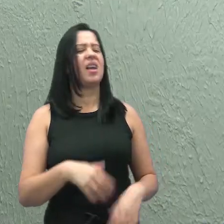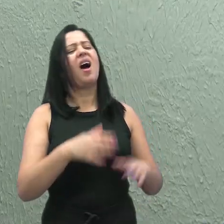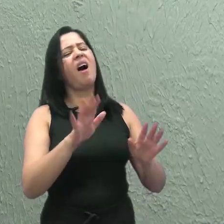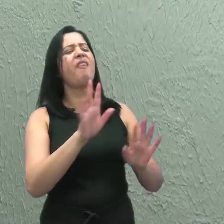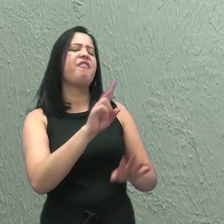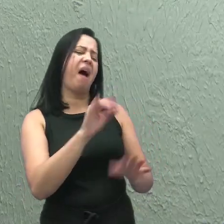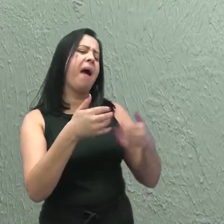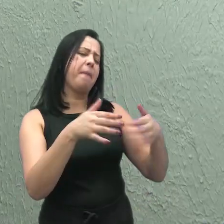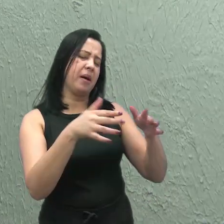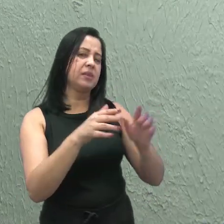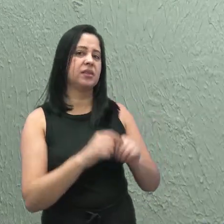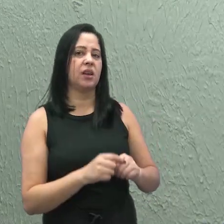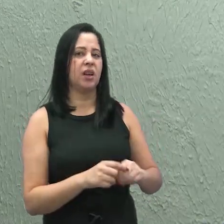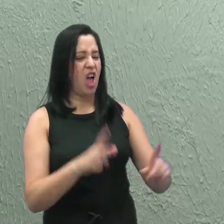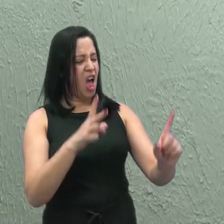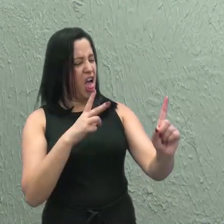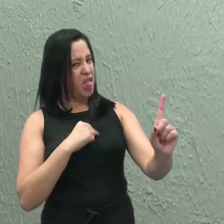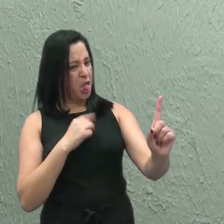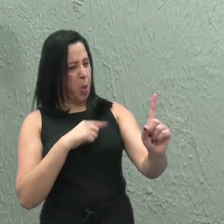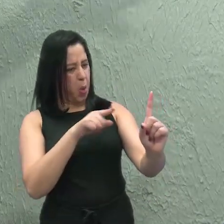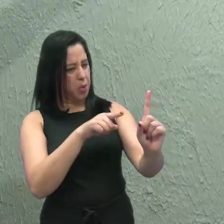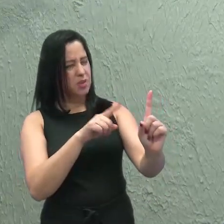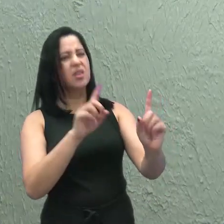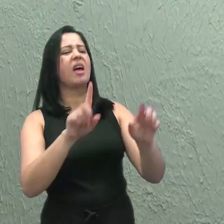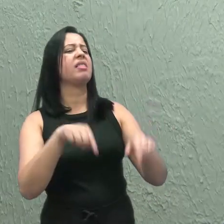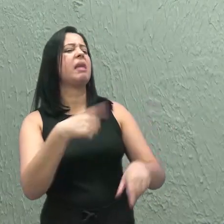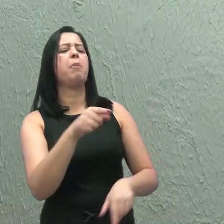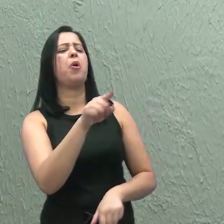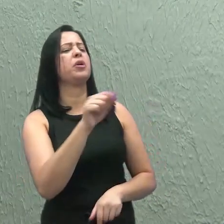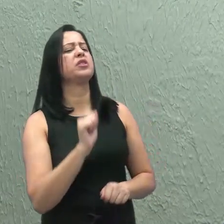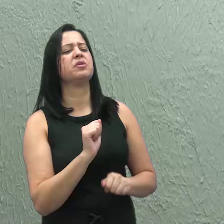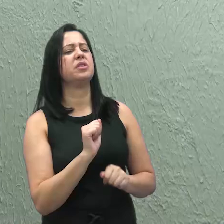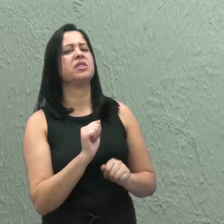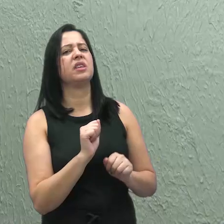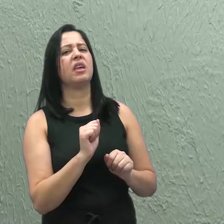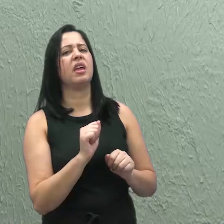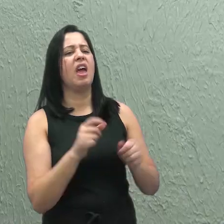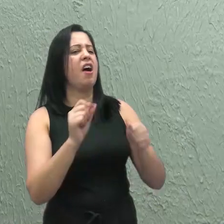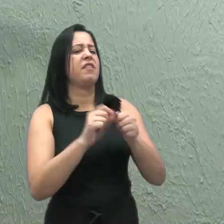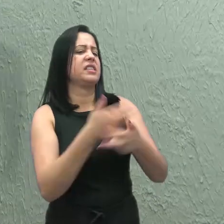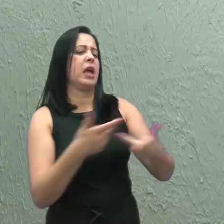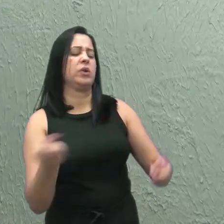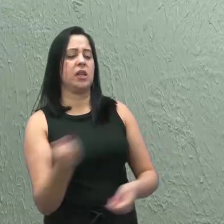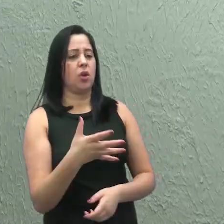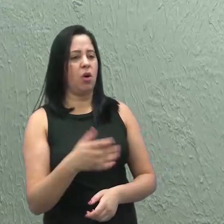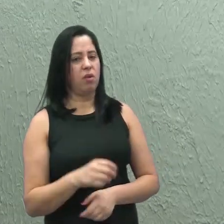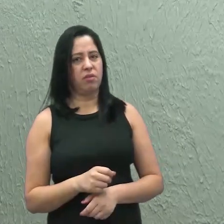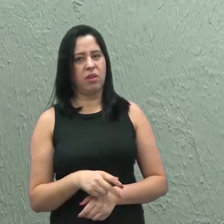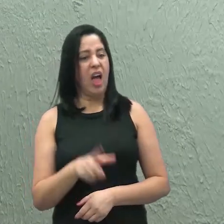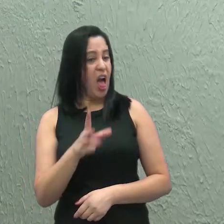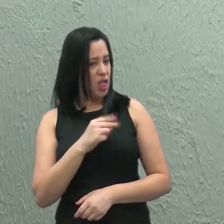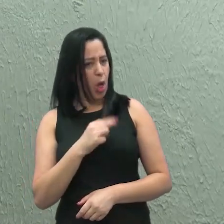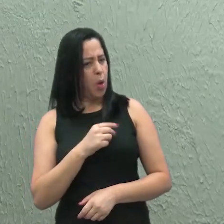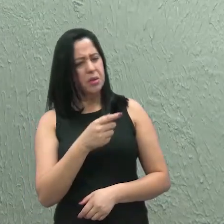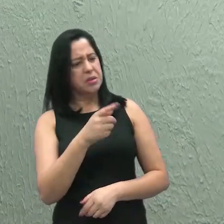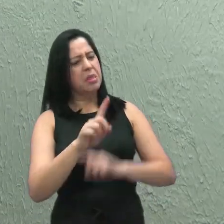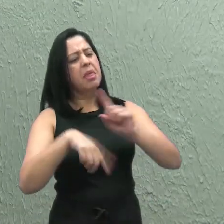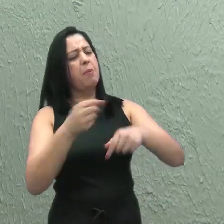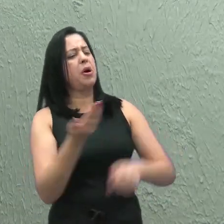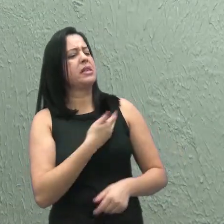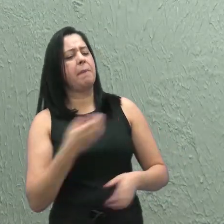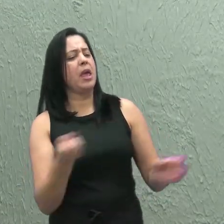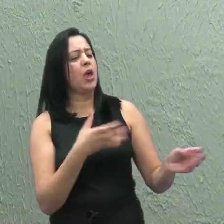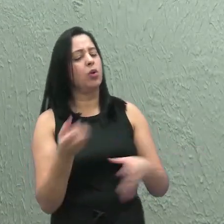né? Ah, vai passar. Nossa, mas daqui a pouco você arruma uma atividade para você fazer e tá tudo bem. Ah, daqui a pouco você faz amiguinhos, não tem